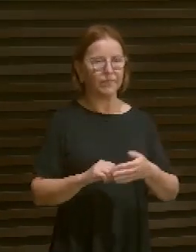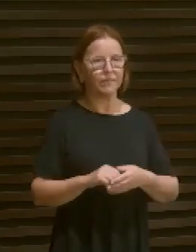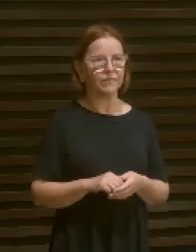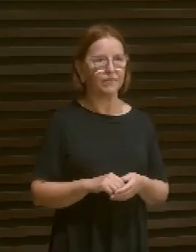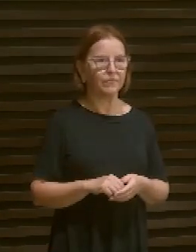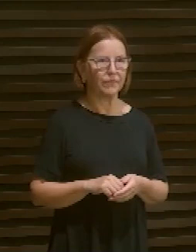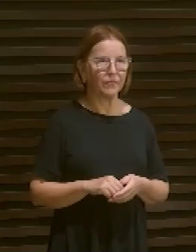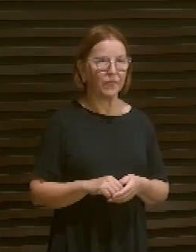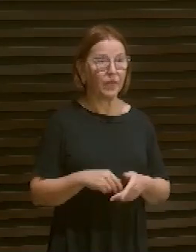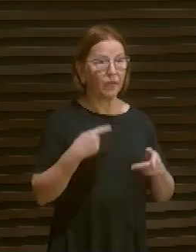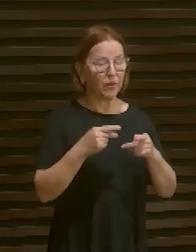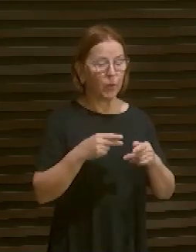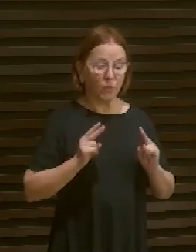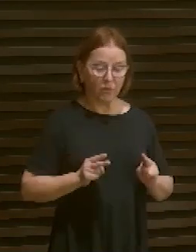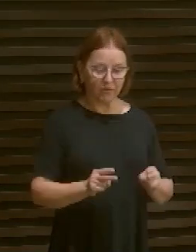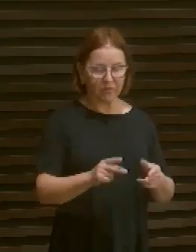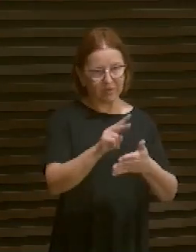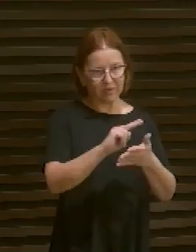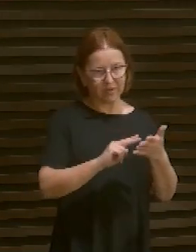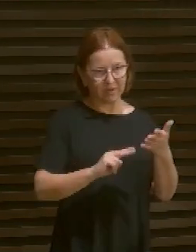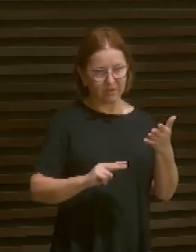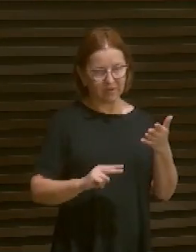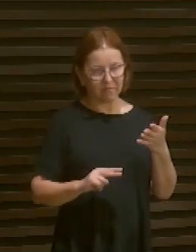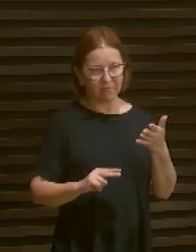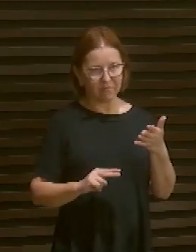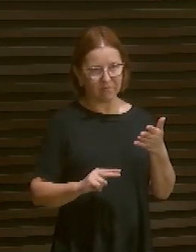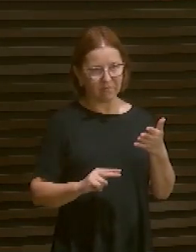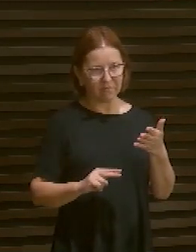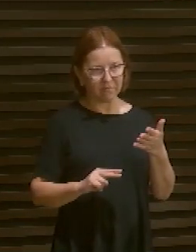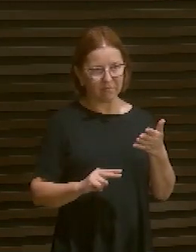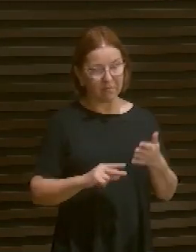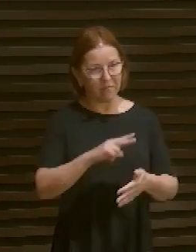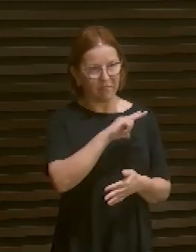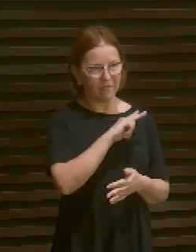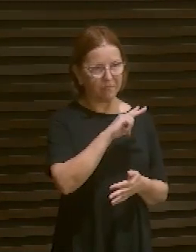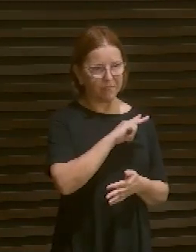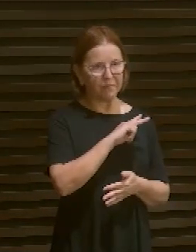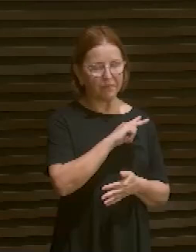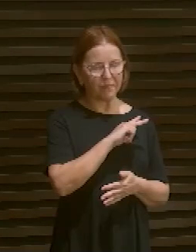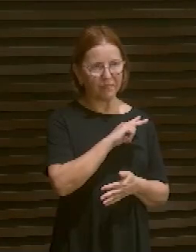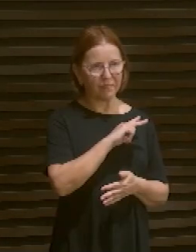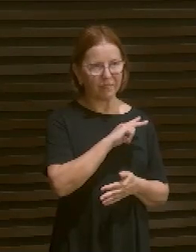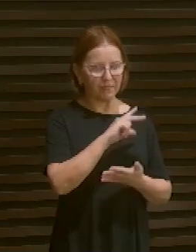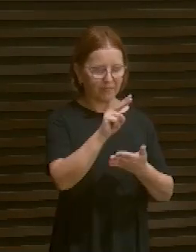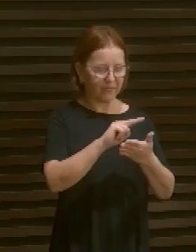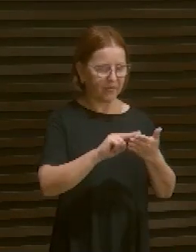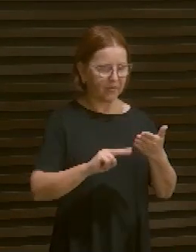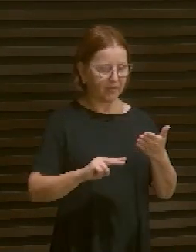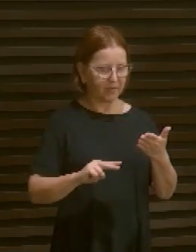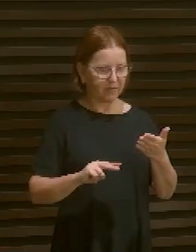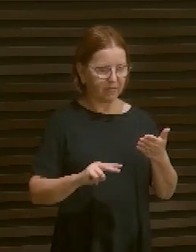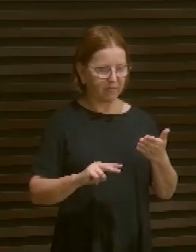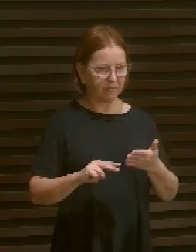dizendo ali, prossiga na leitura, é a leitura textual. É a leitura,